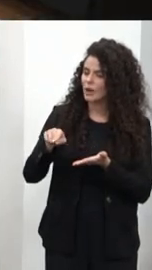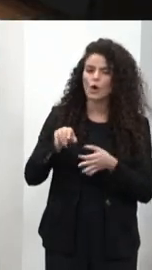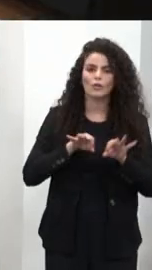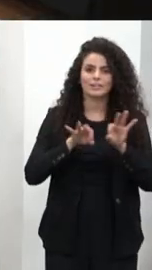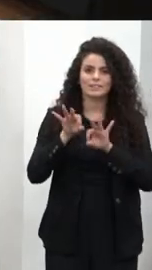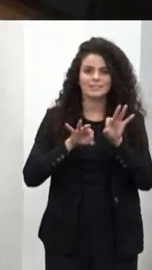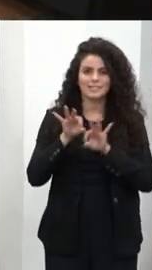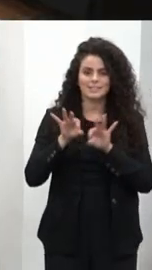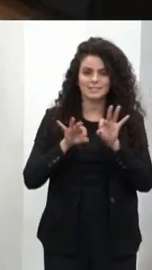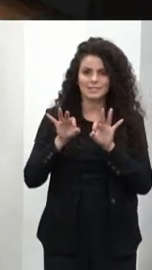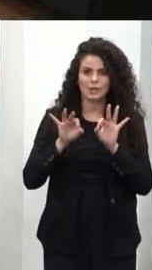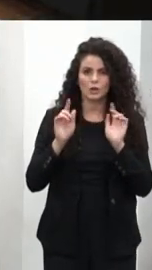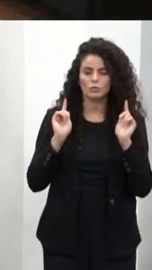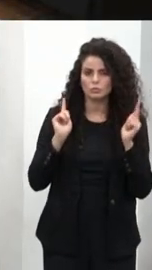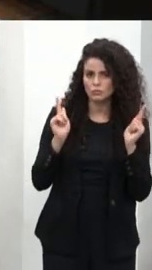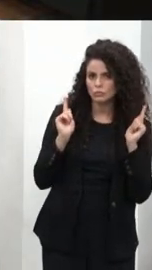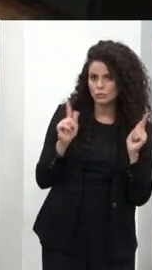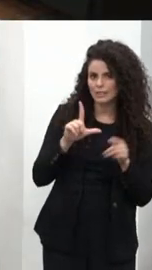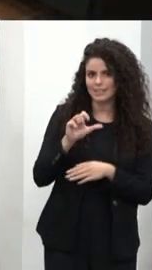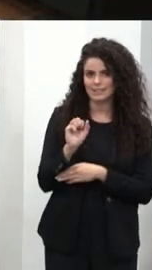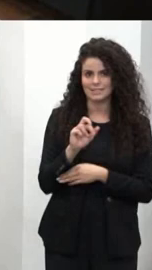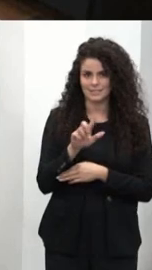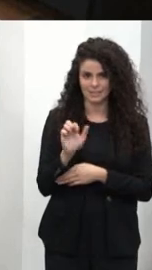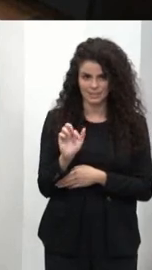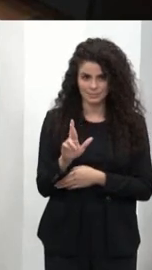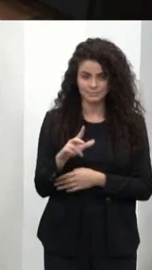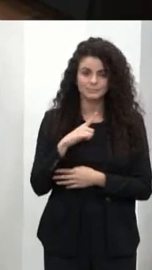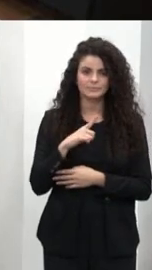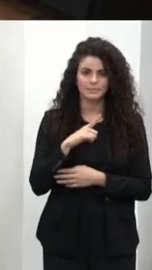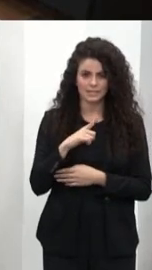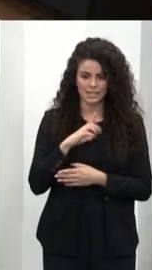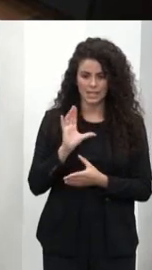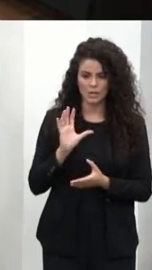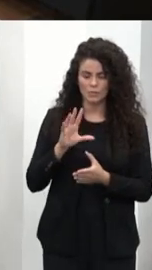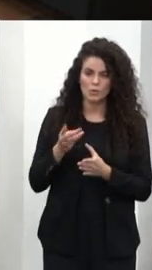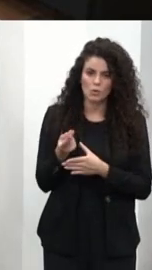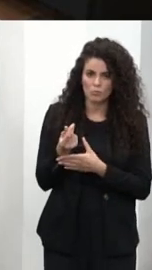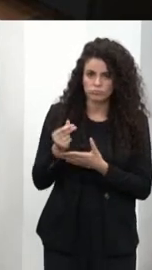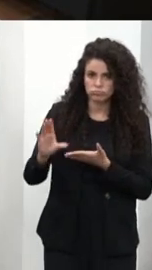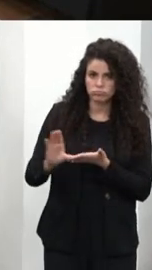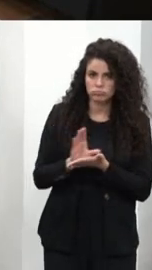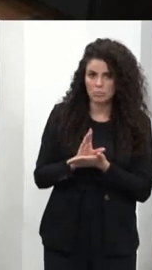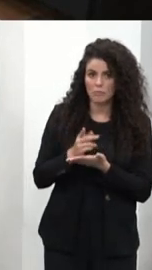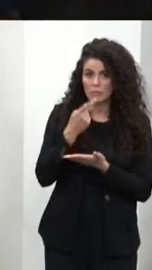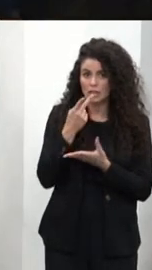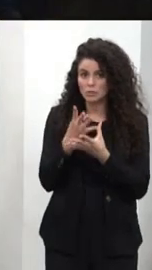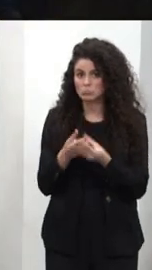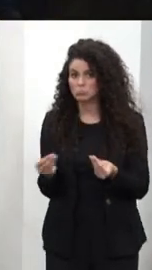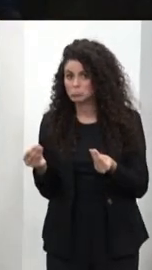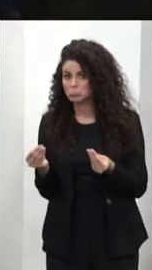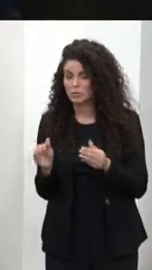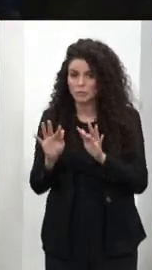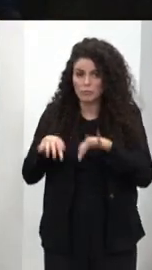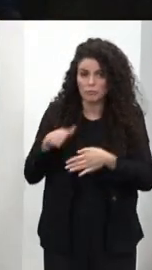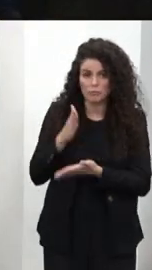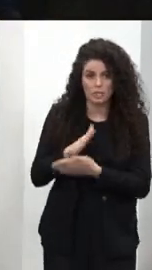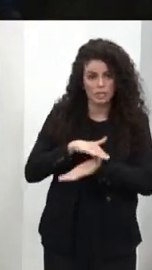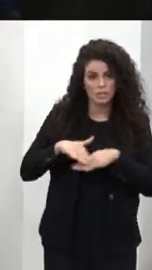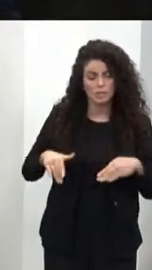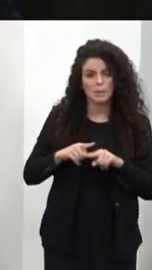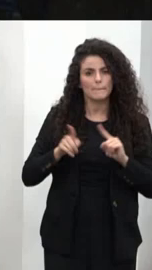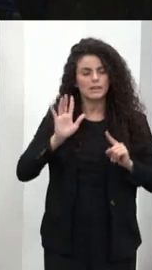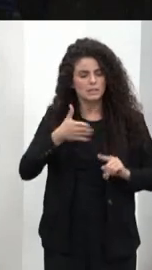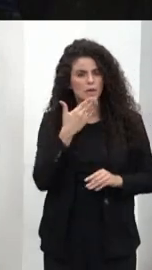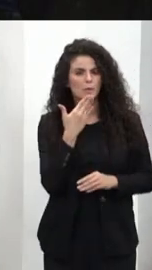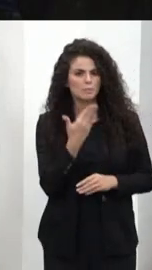organização do Lazer a secretaria de organização do Lazer tinha um fundo ele depois parou de ser usado muita gente diz que foi extinto outras não eu já pedi um estudo sobre ele